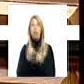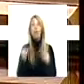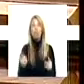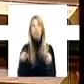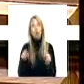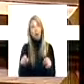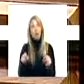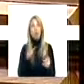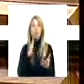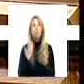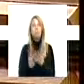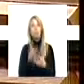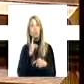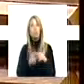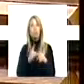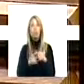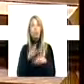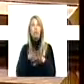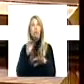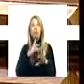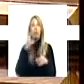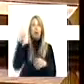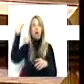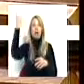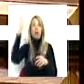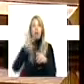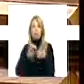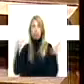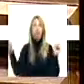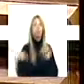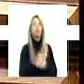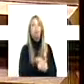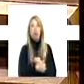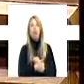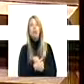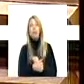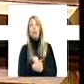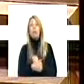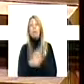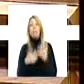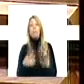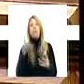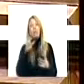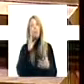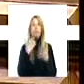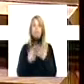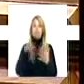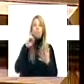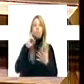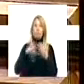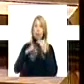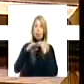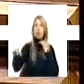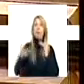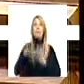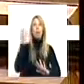as alterações climáticas, mas também um trabalho que devemos empreender no sentido de garantir maior sustentabilidade e qualidade de